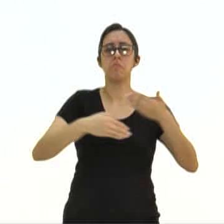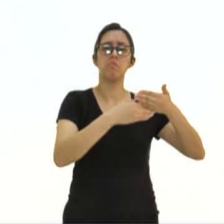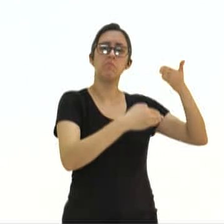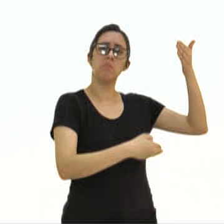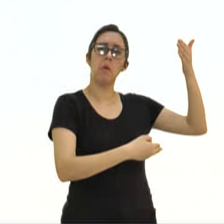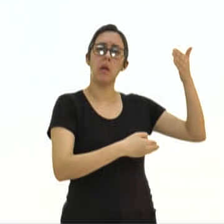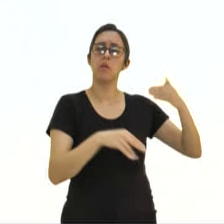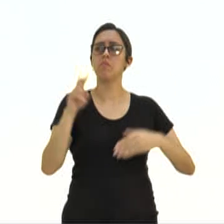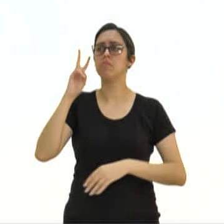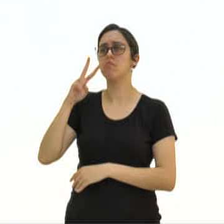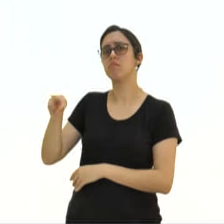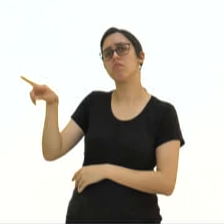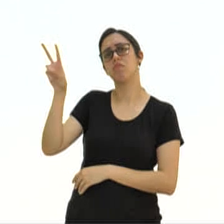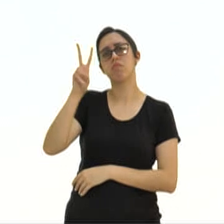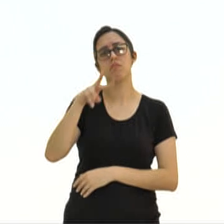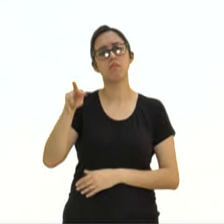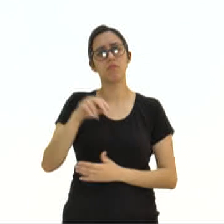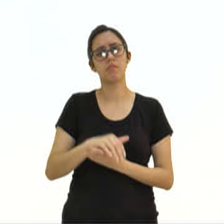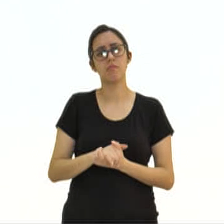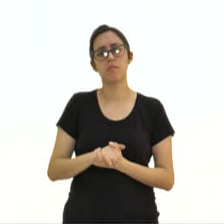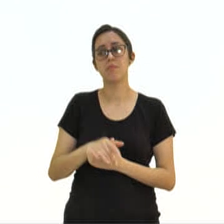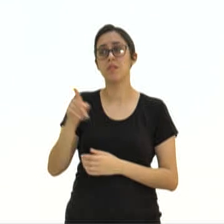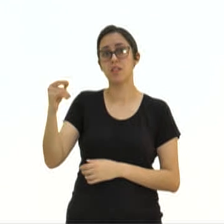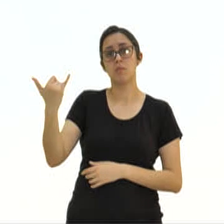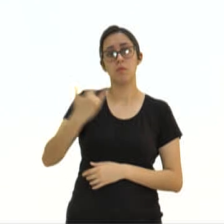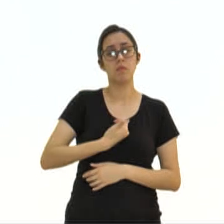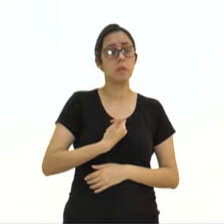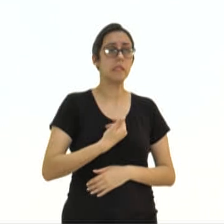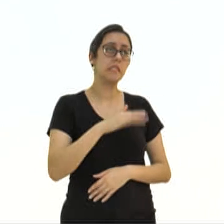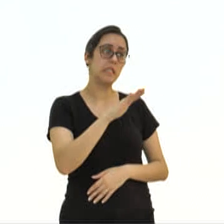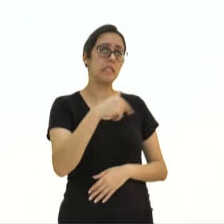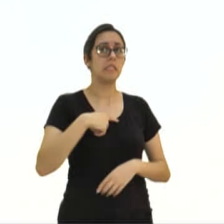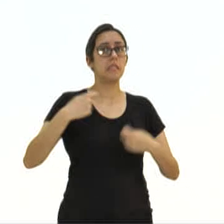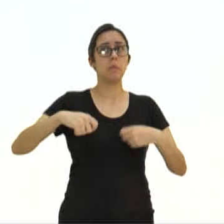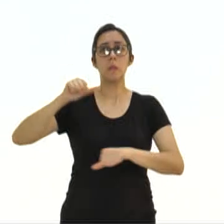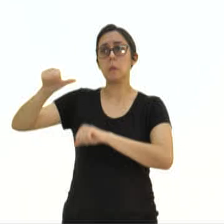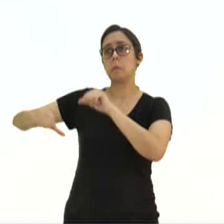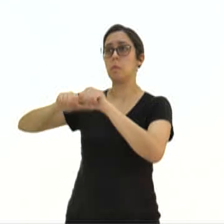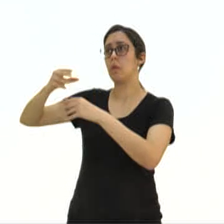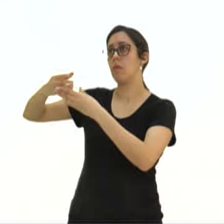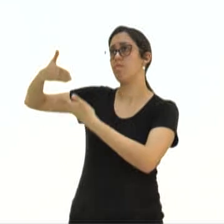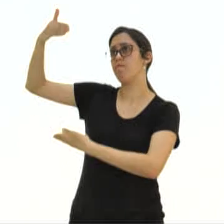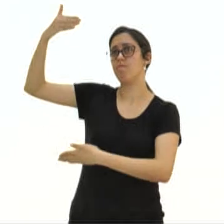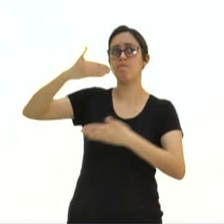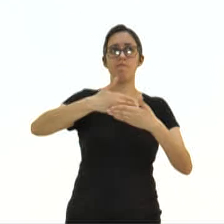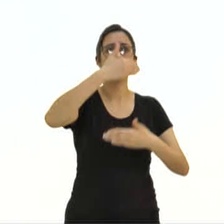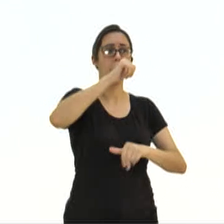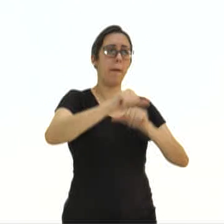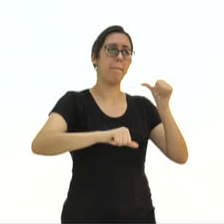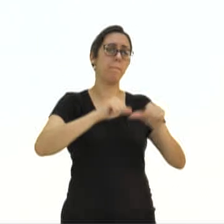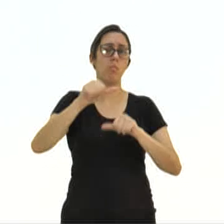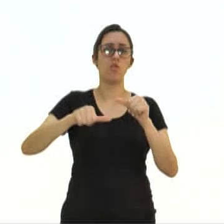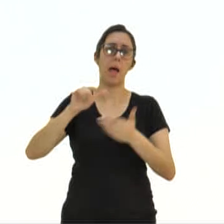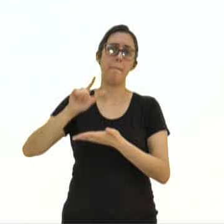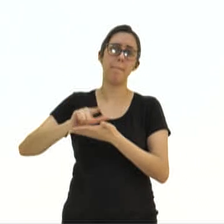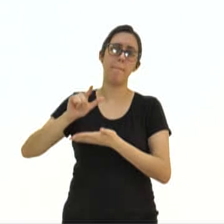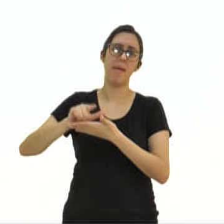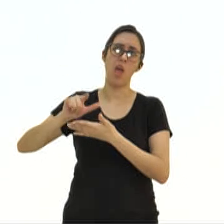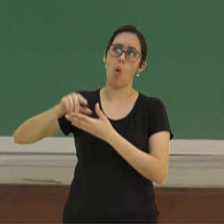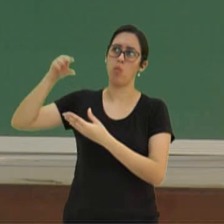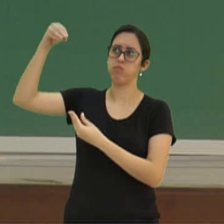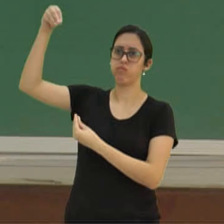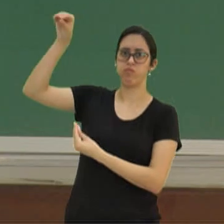Precisamos mudar o papel da sala, disse daí a pouco, como se falasse consigo. Quero fazer um outro parênteses aqui,